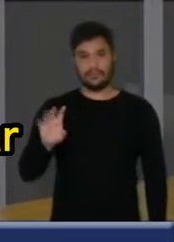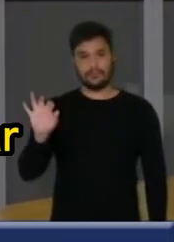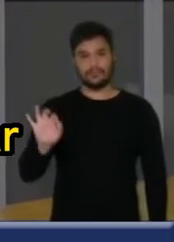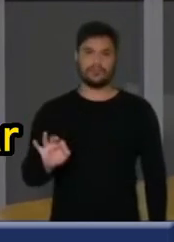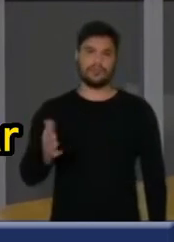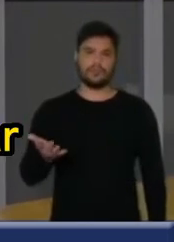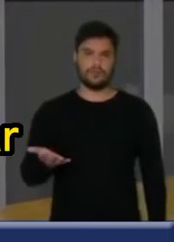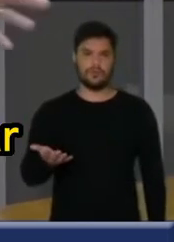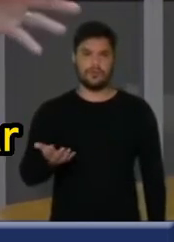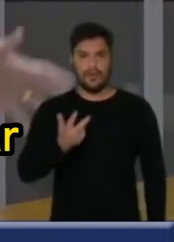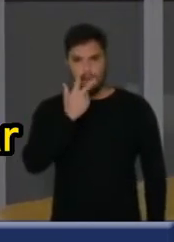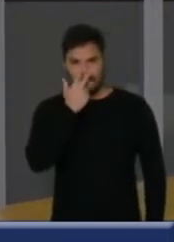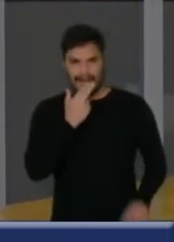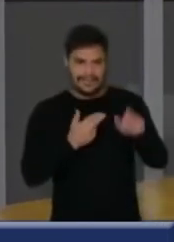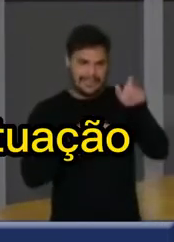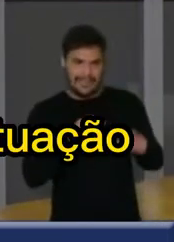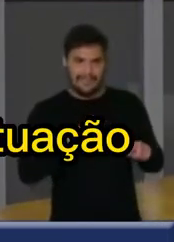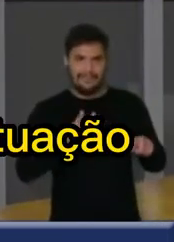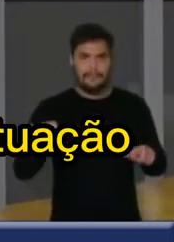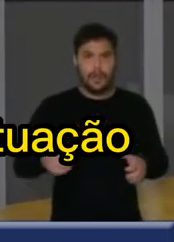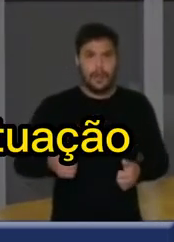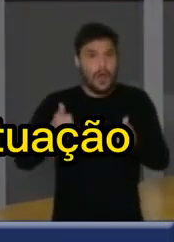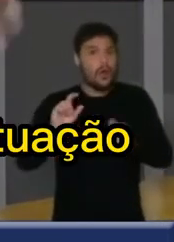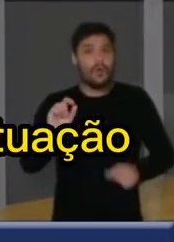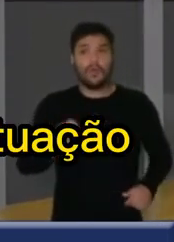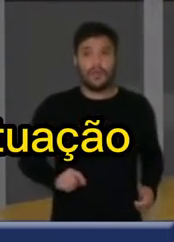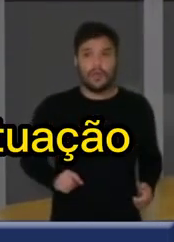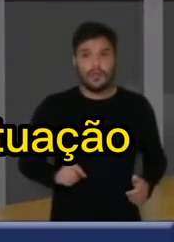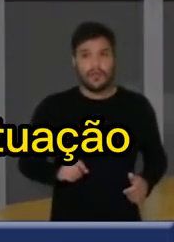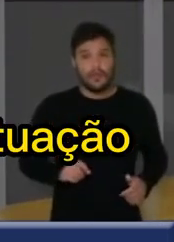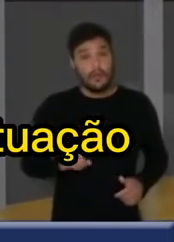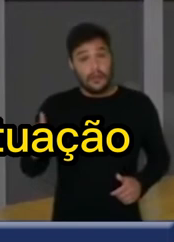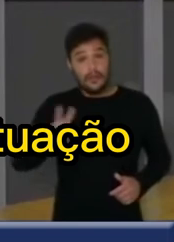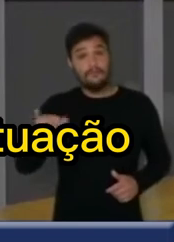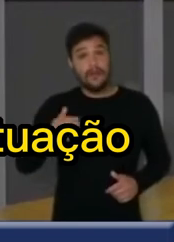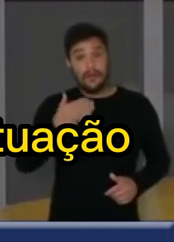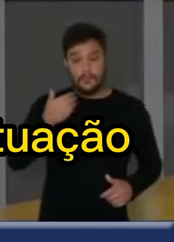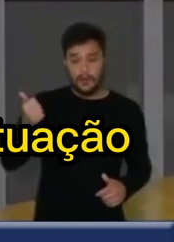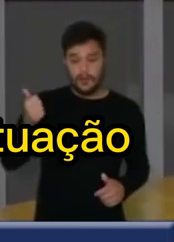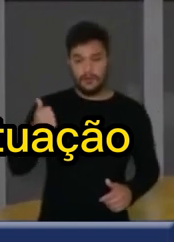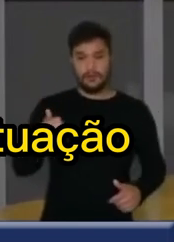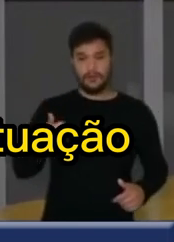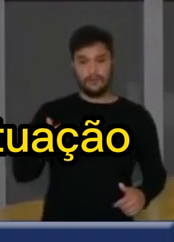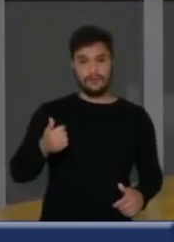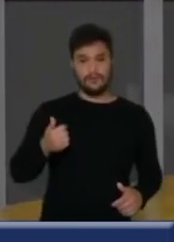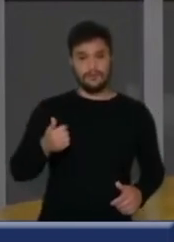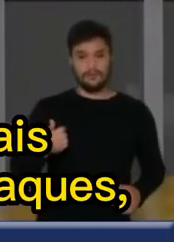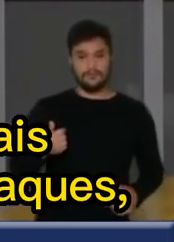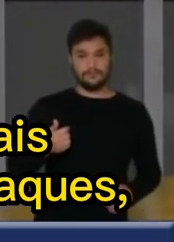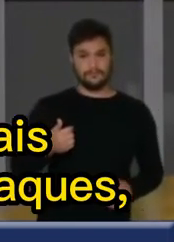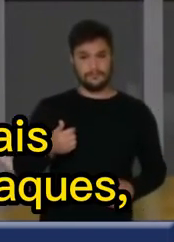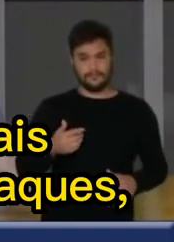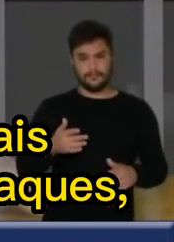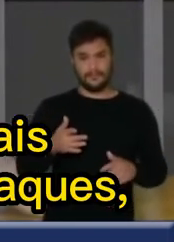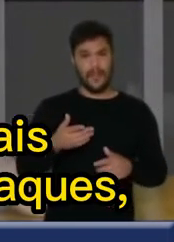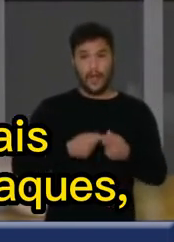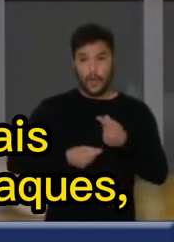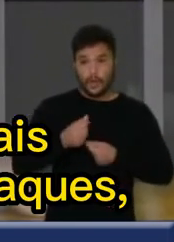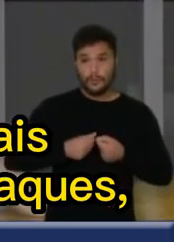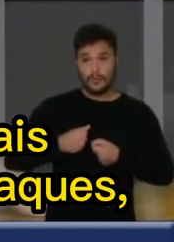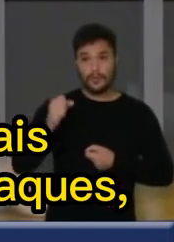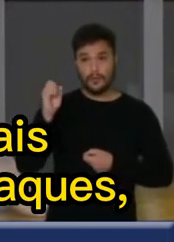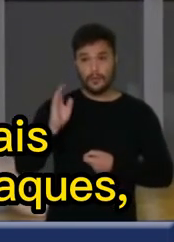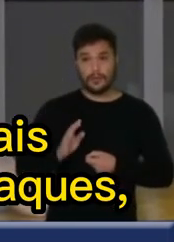se ele fosse melhorar alguma coisa. Como se ele fosse melhorar a situação econômica do país. Pelo contrário,